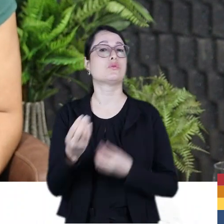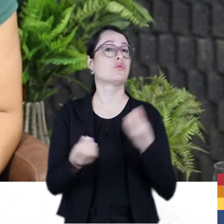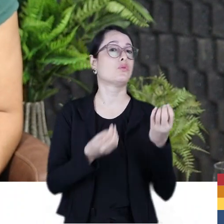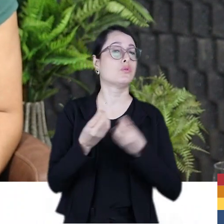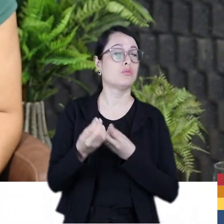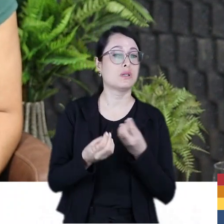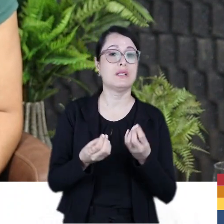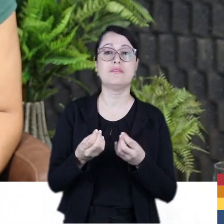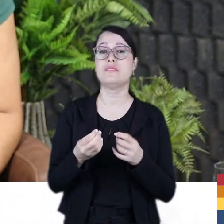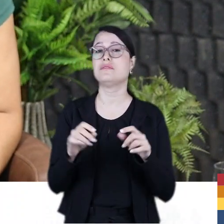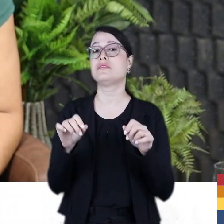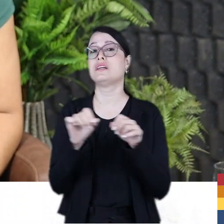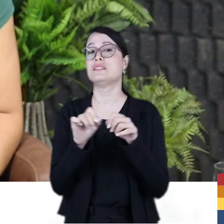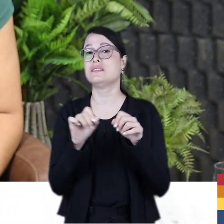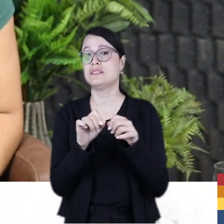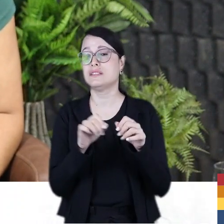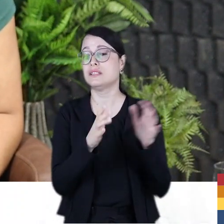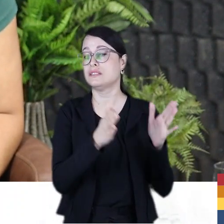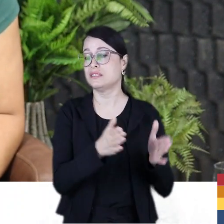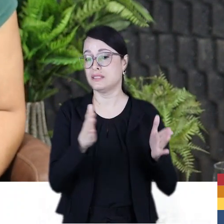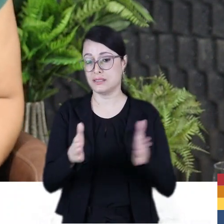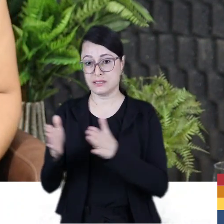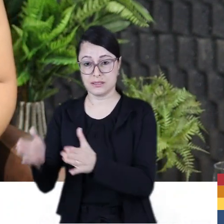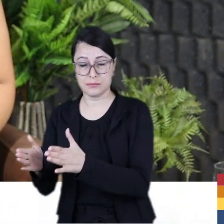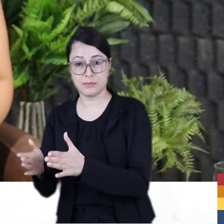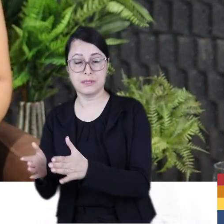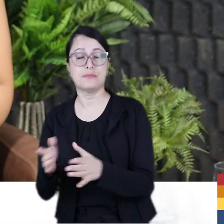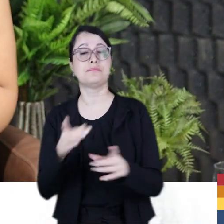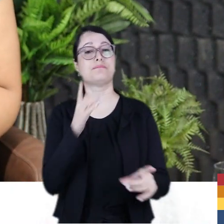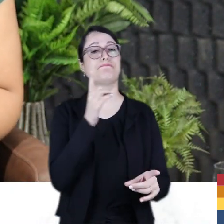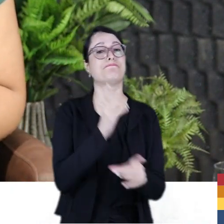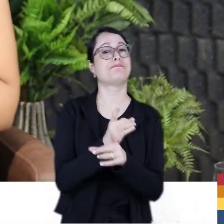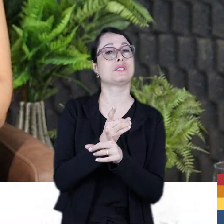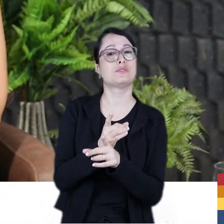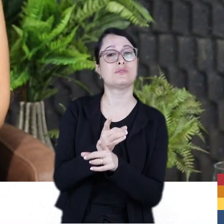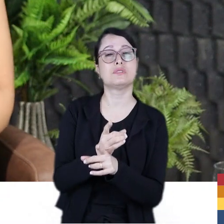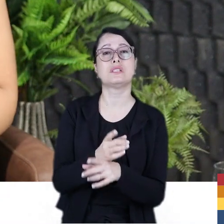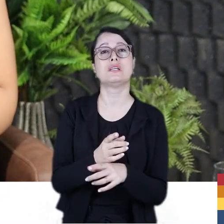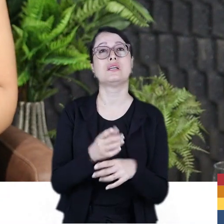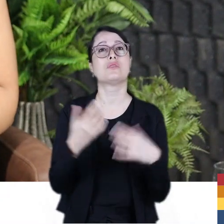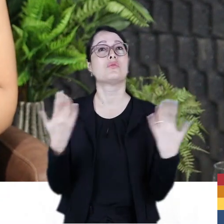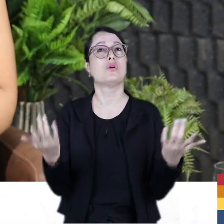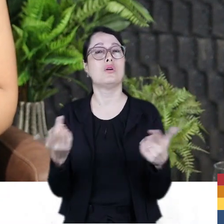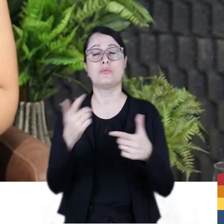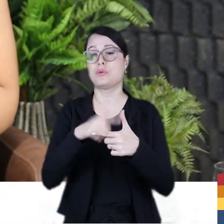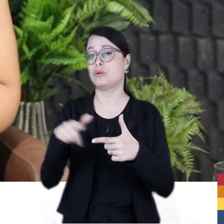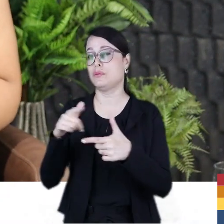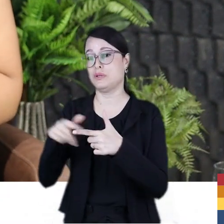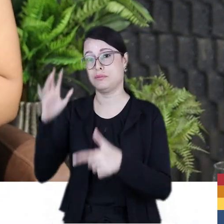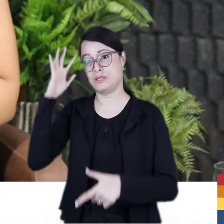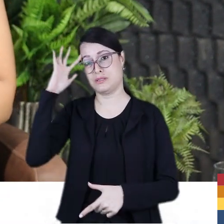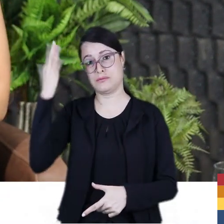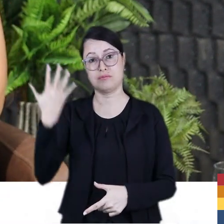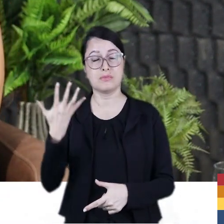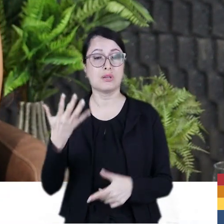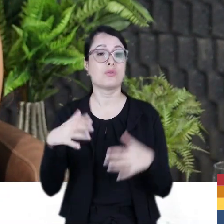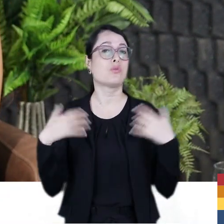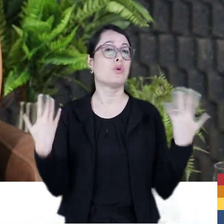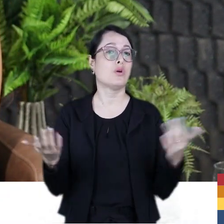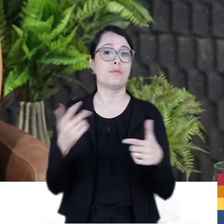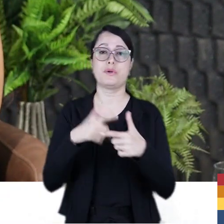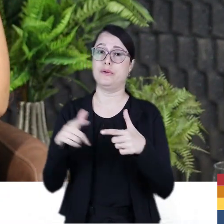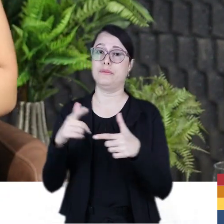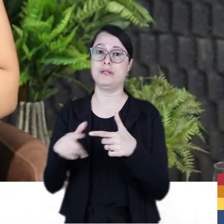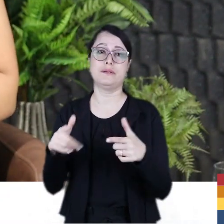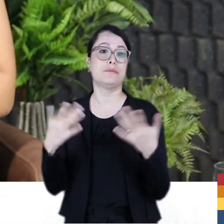ajudarão a buscar o percurso, ou melhor, a definir as estratégias, né, de, de fato, ou